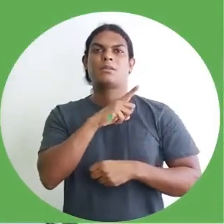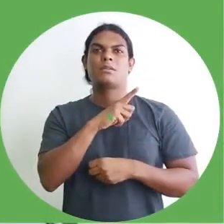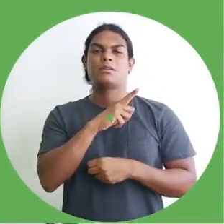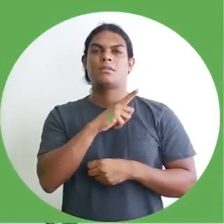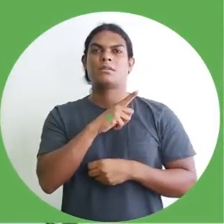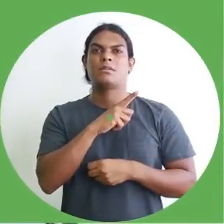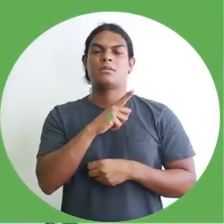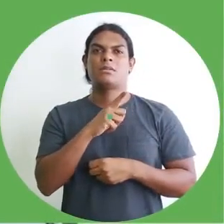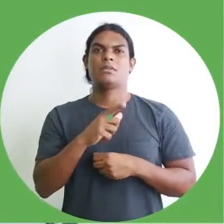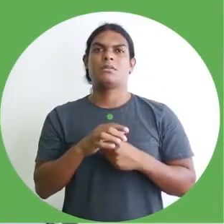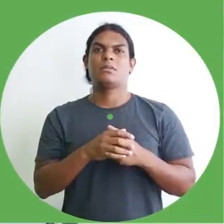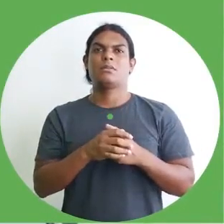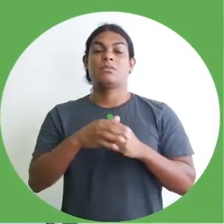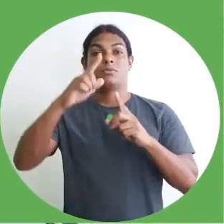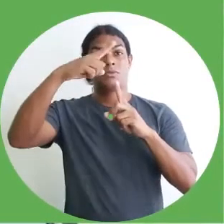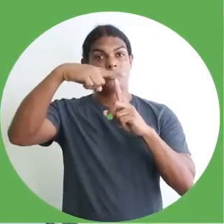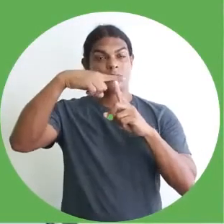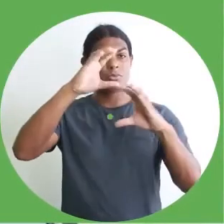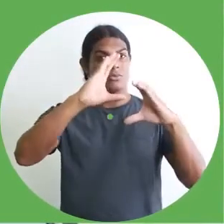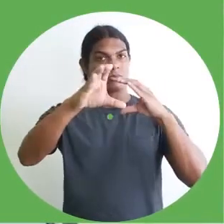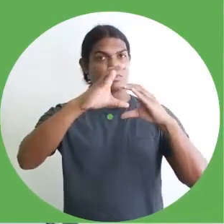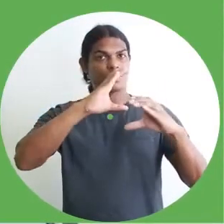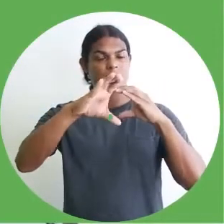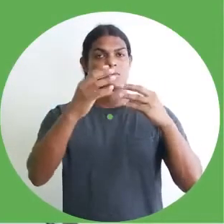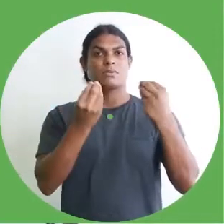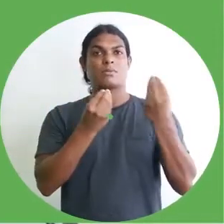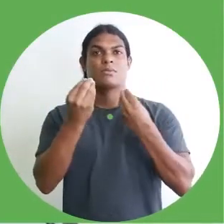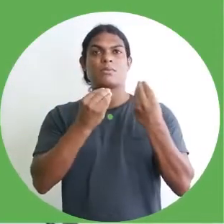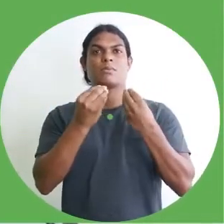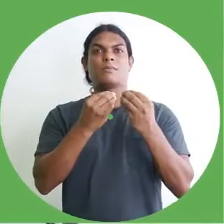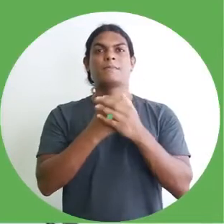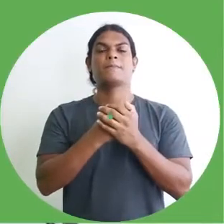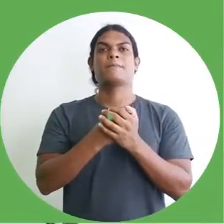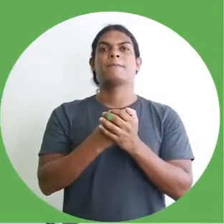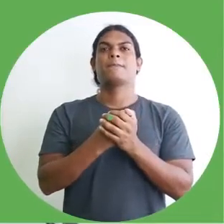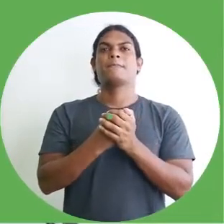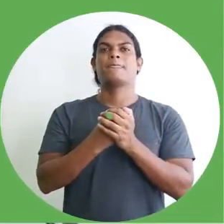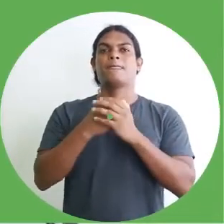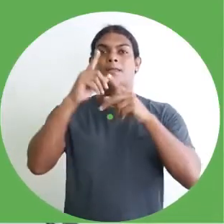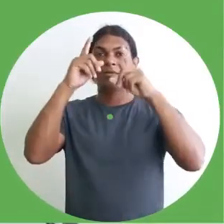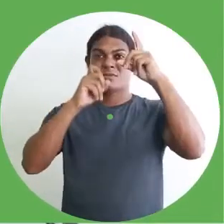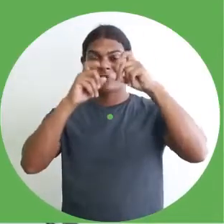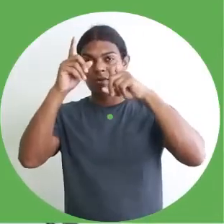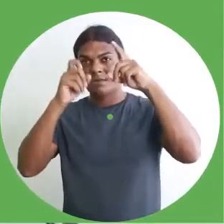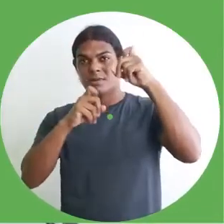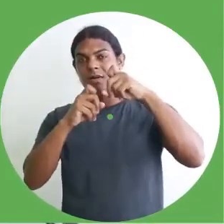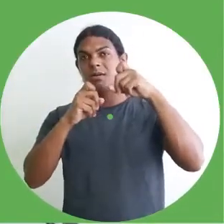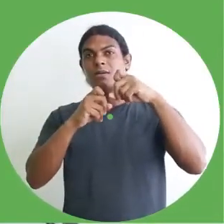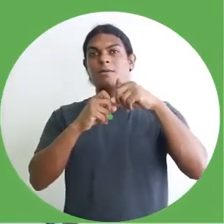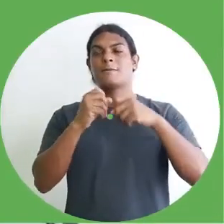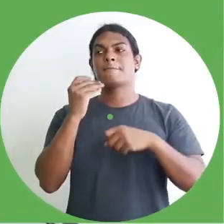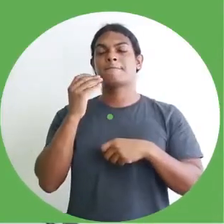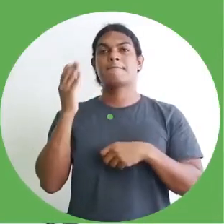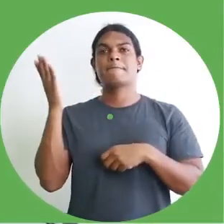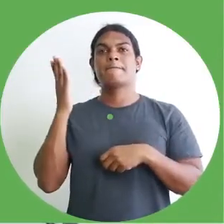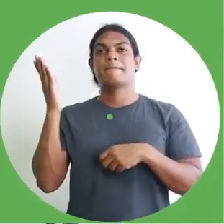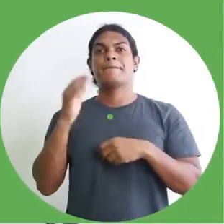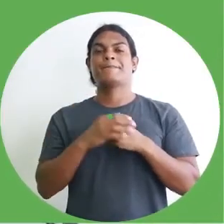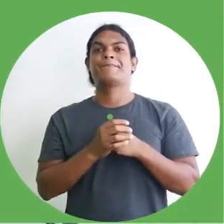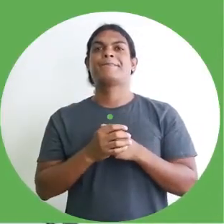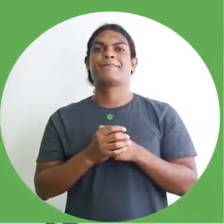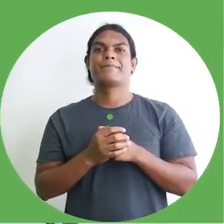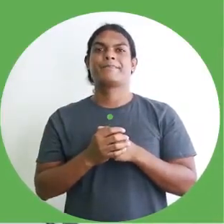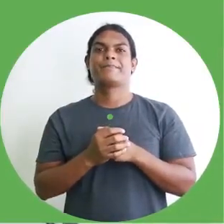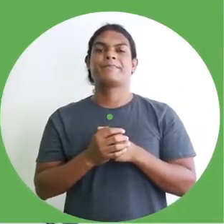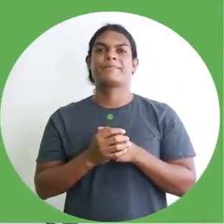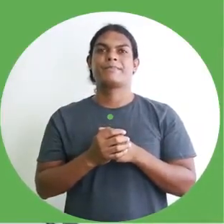tem os tipos de comunicação, como caretas, você vê o bonequinho colocando a mão no